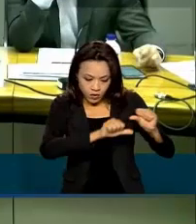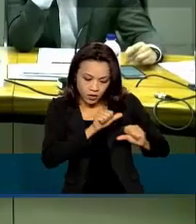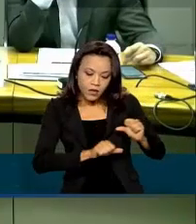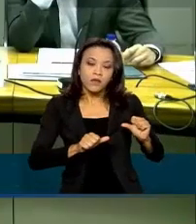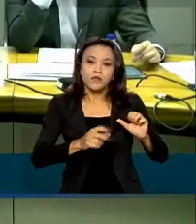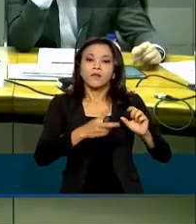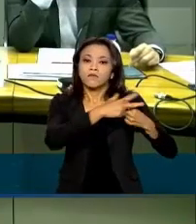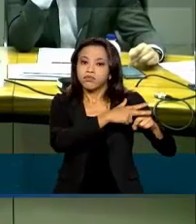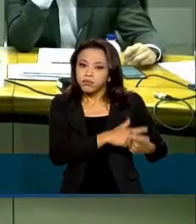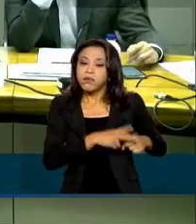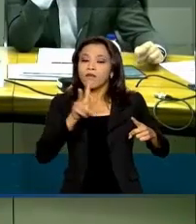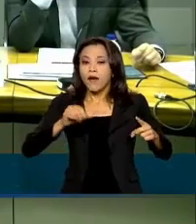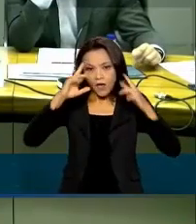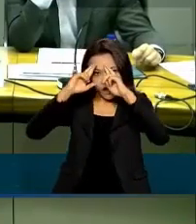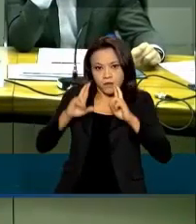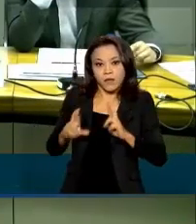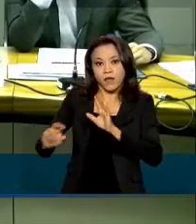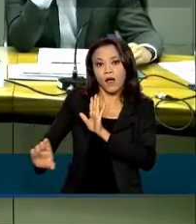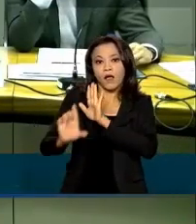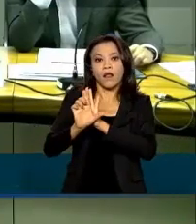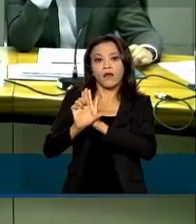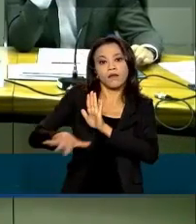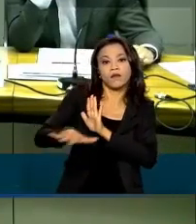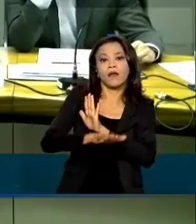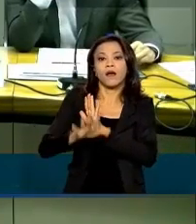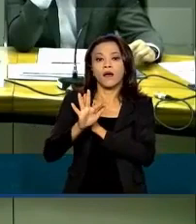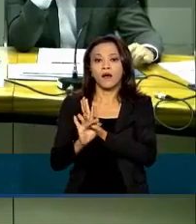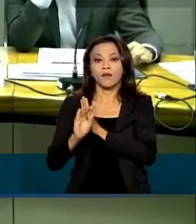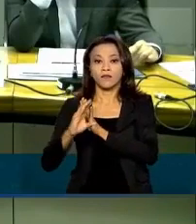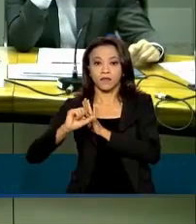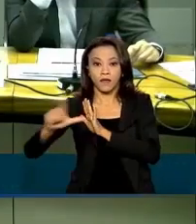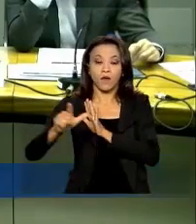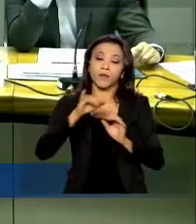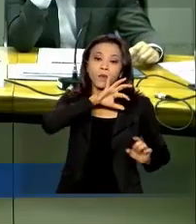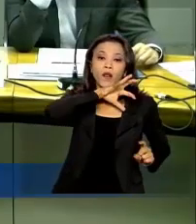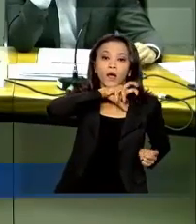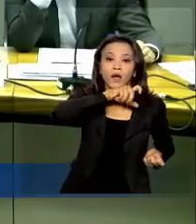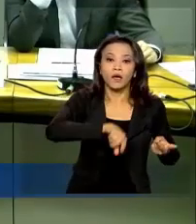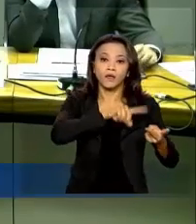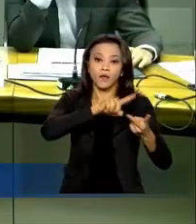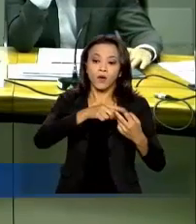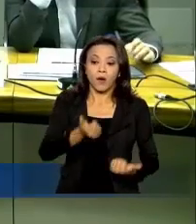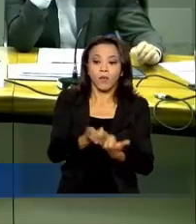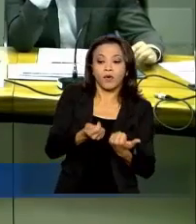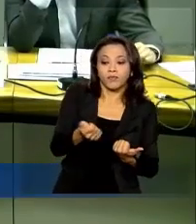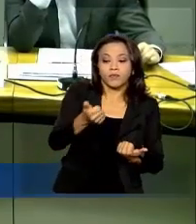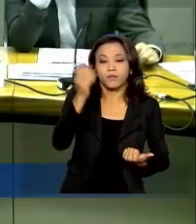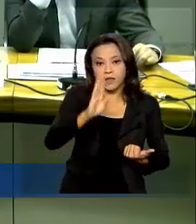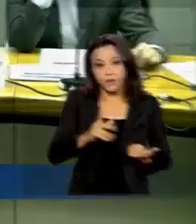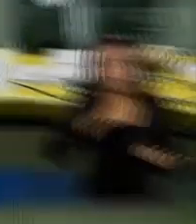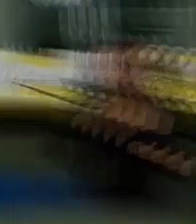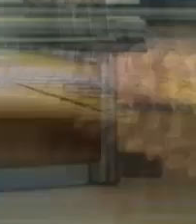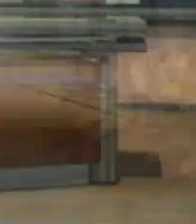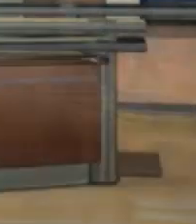respeitar a responsabilidade fiscal são tanto que ele tem convicção de que essas duas pronto Imposto de Renda conto auxílio Brasil eles vão ter